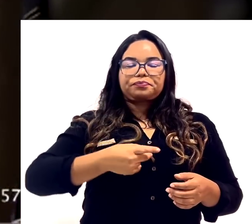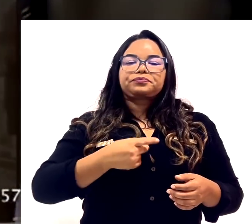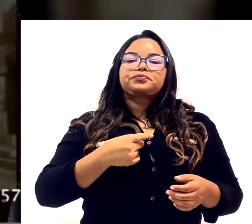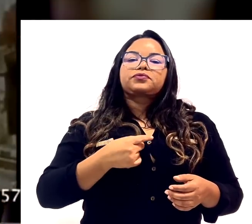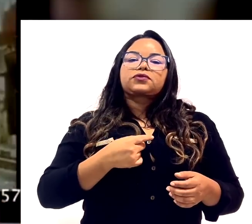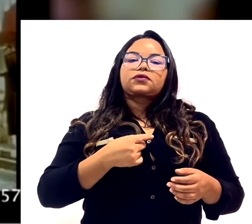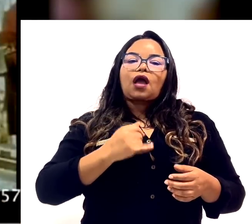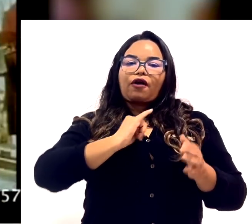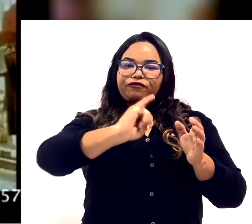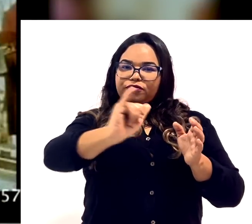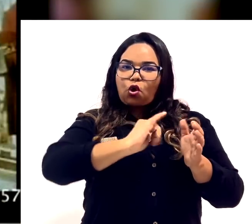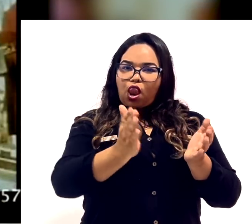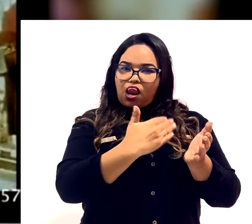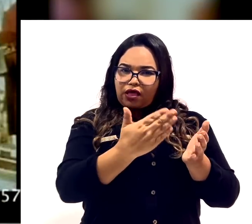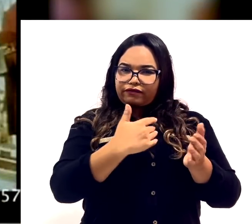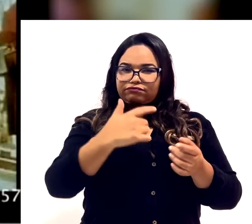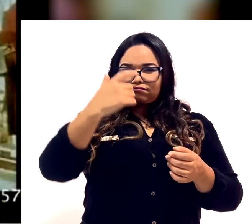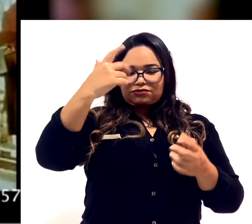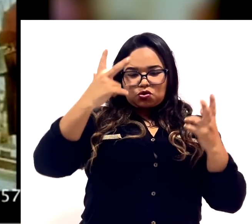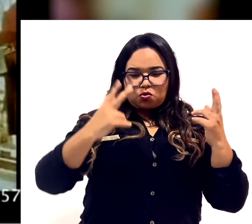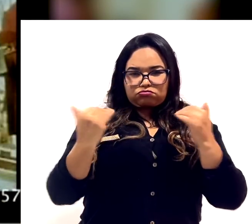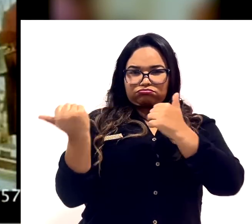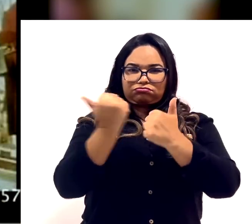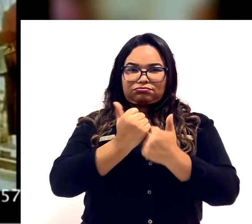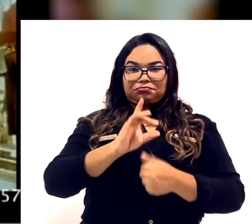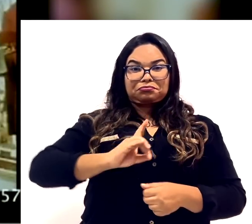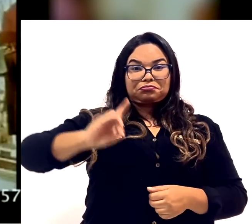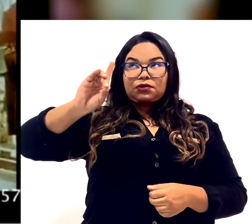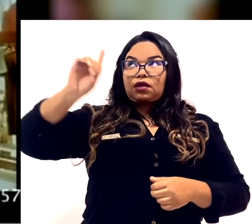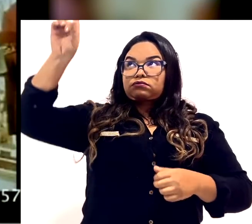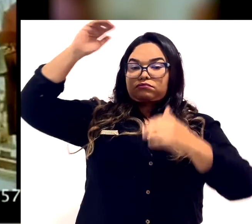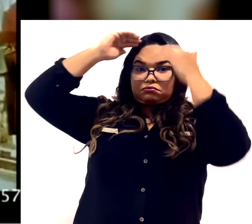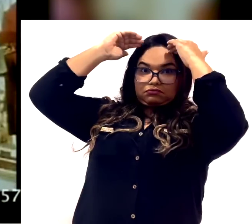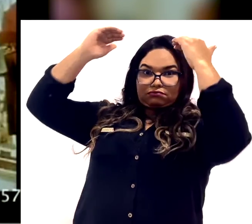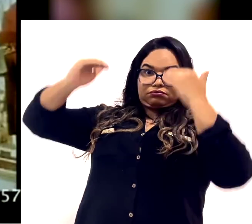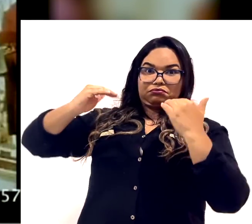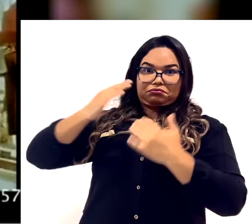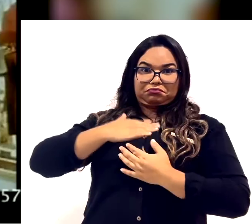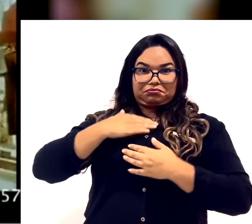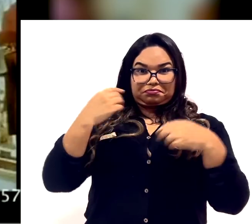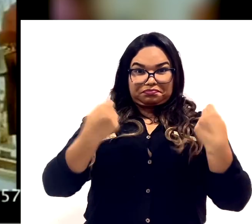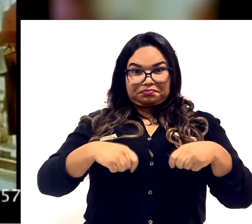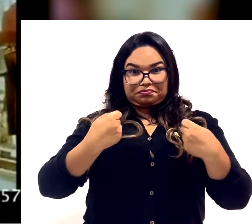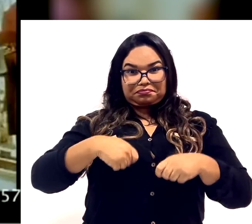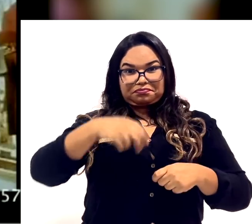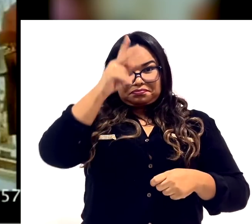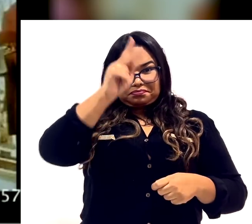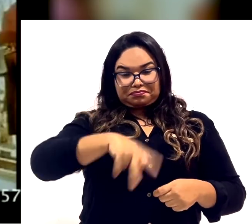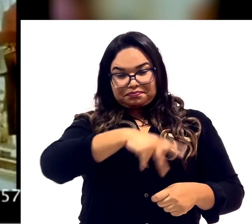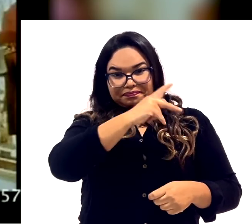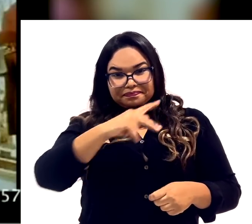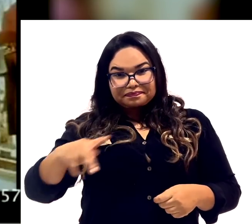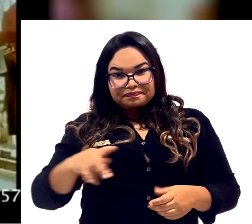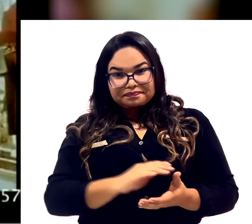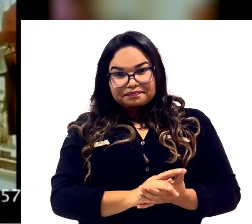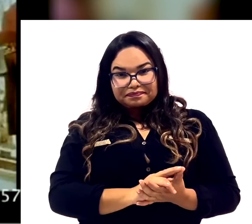Deus. Então, o próprio Deus tem que se sujeitar ao julgamento dos padres católicos, tendo que absolver